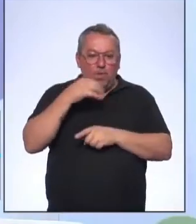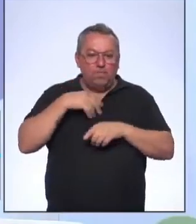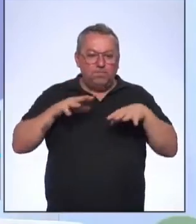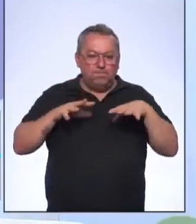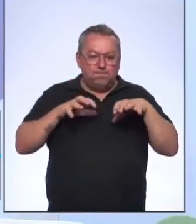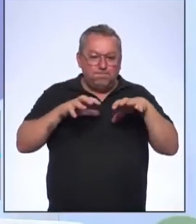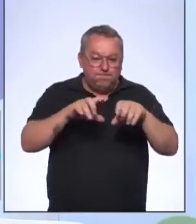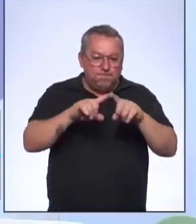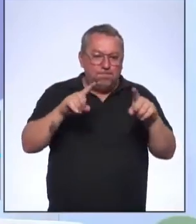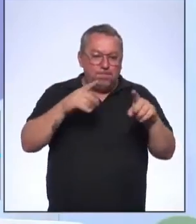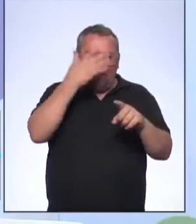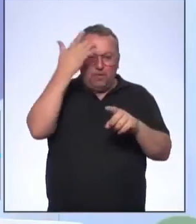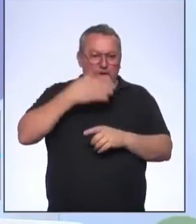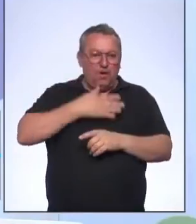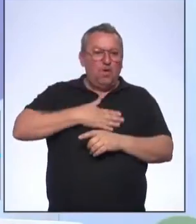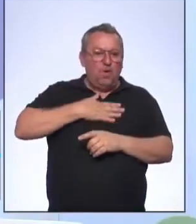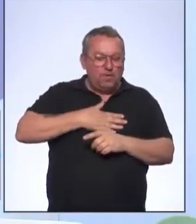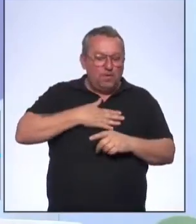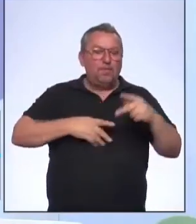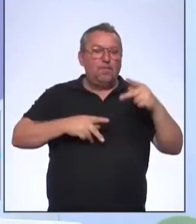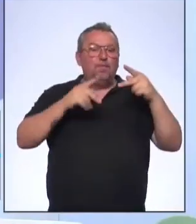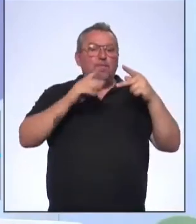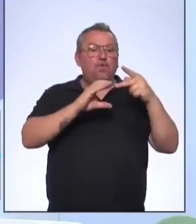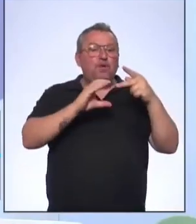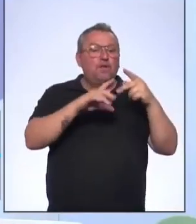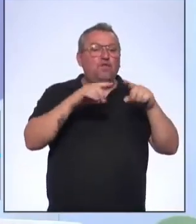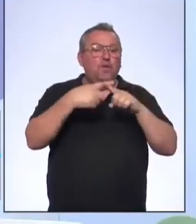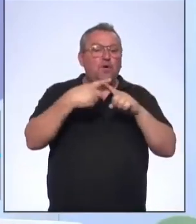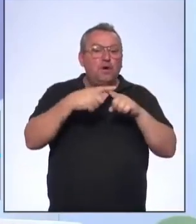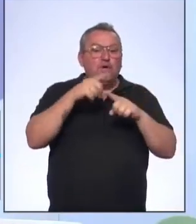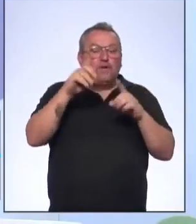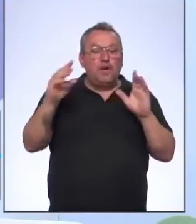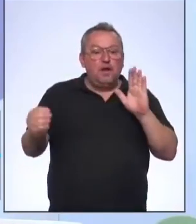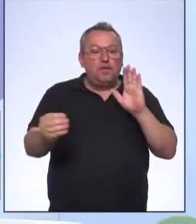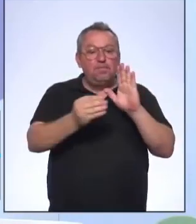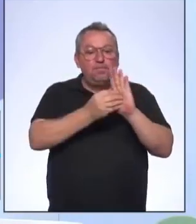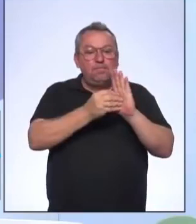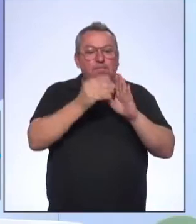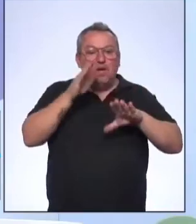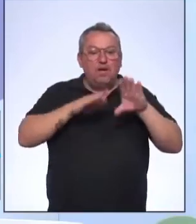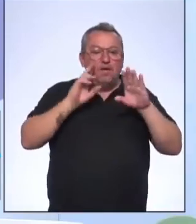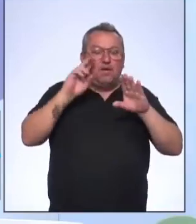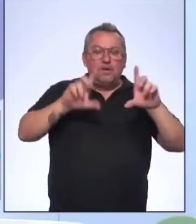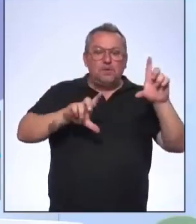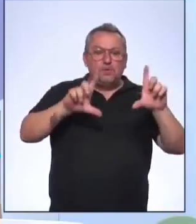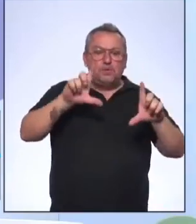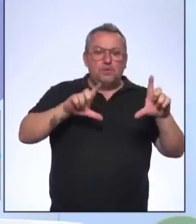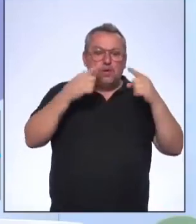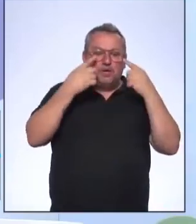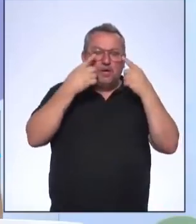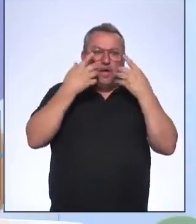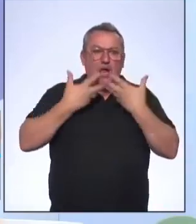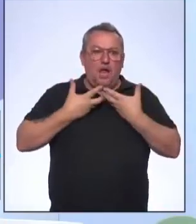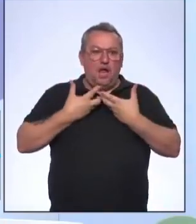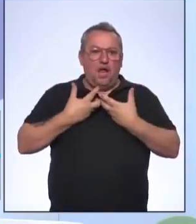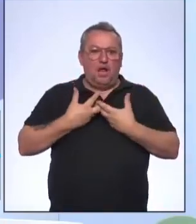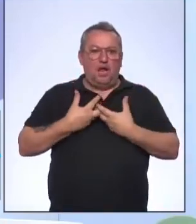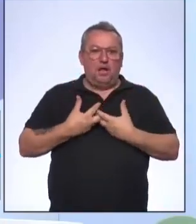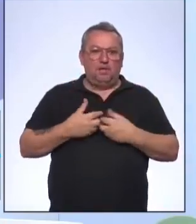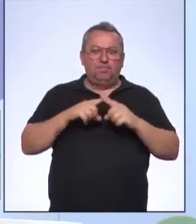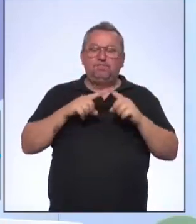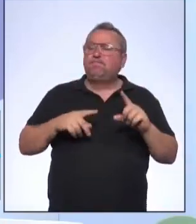uma modalidade que muita gente está desenvolvendo, né? Sim. Podcast. Sim. Porque você coloca, às vezes você vê muita TV e cansa a vista. E aí você coloca